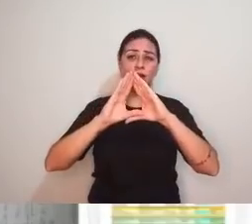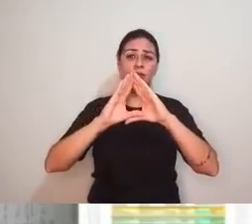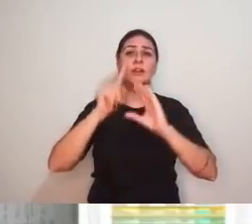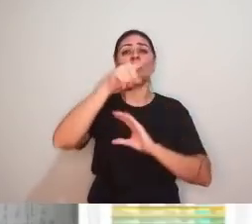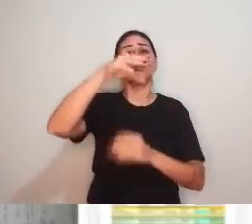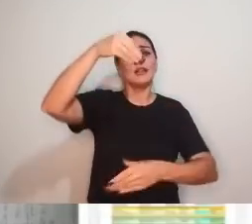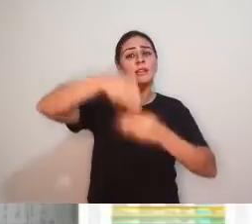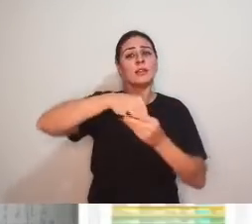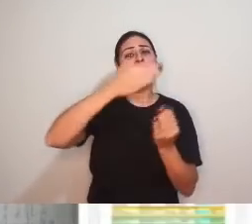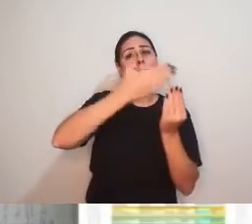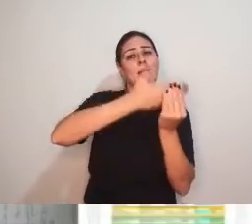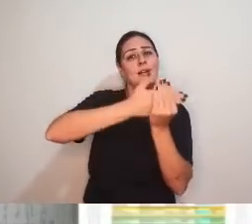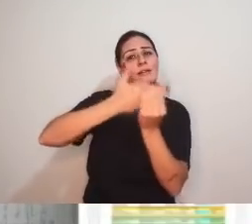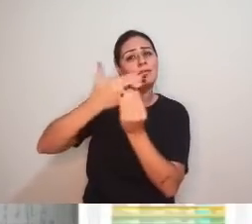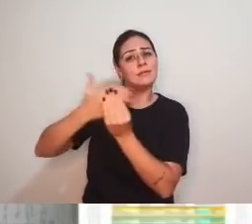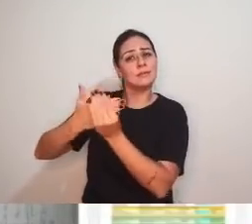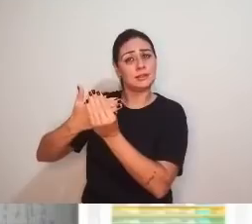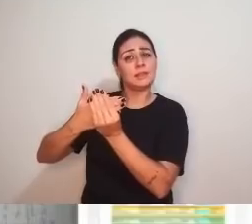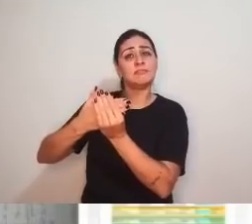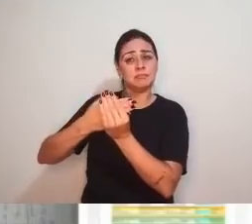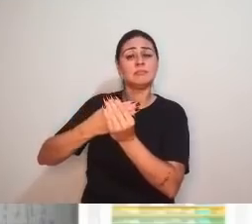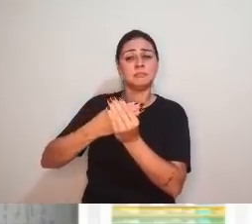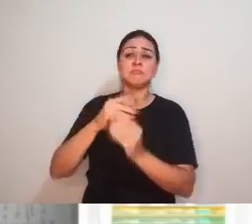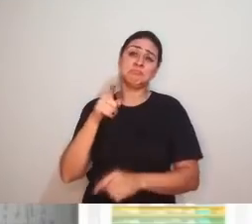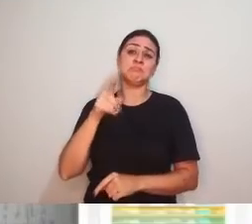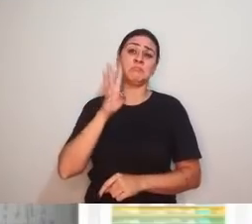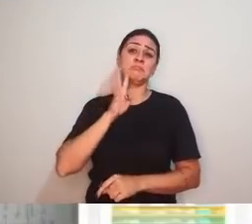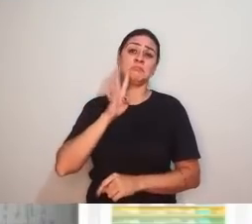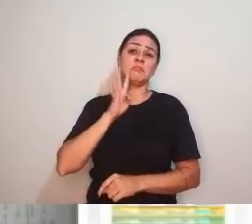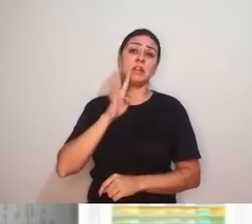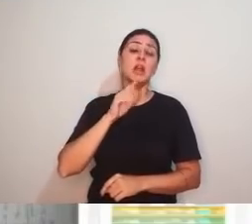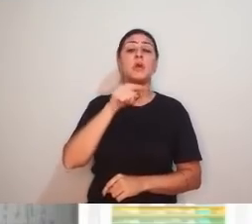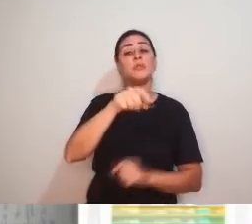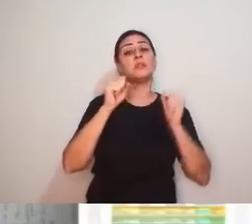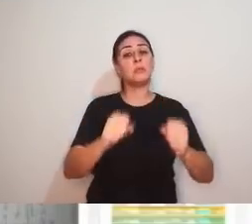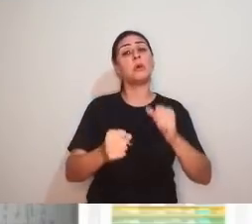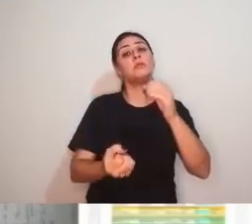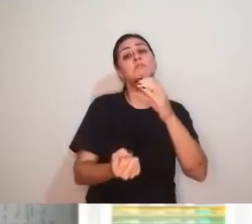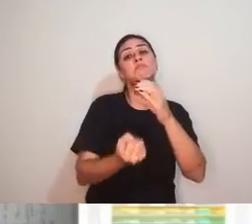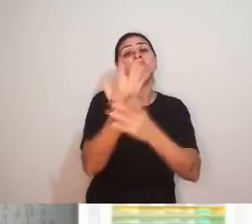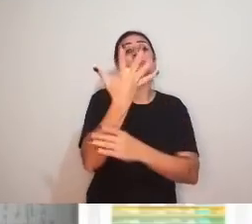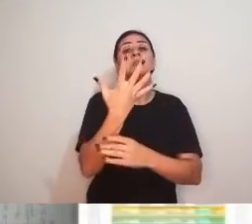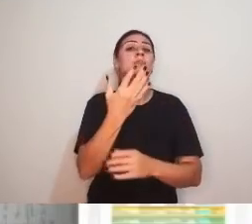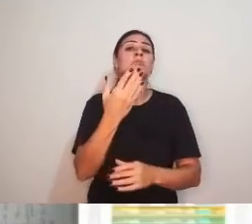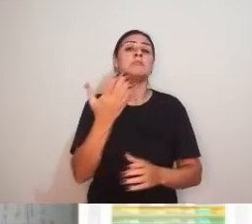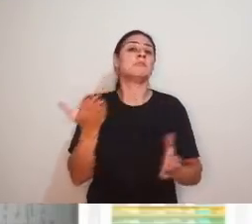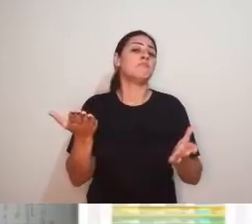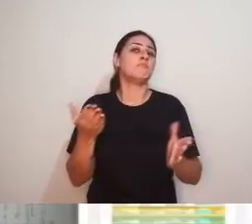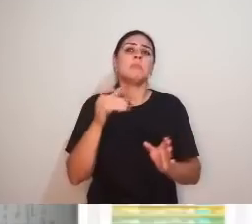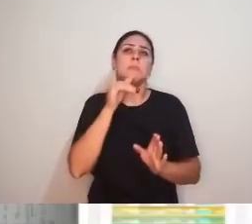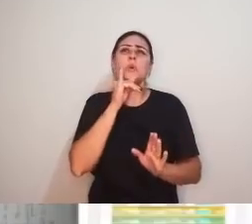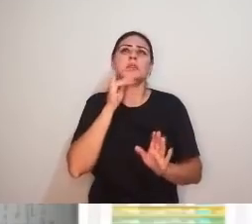turma e coloca ali as pastinhas com o nome dos alunos. E aí vai colocando o portfólio dos alunos ali dentro. É muito legal. Você pode criar